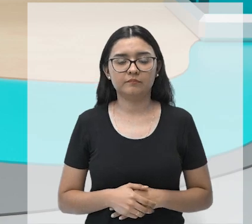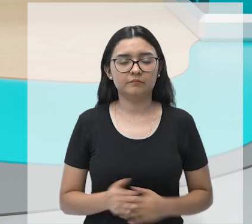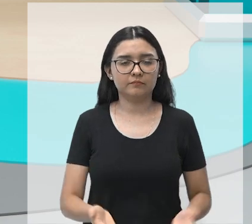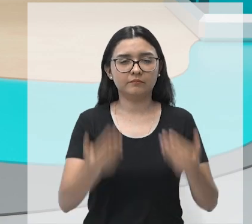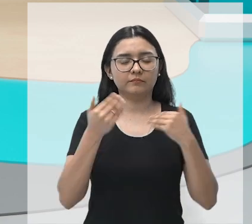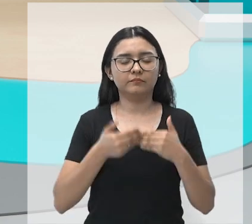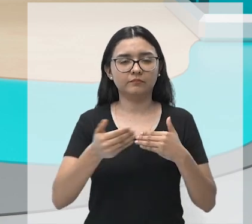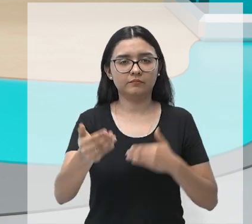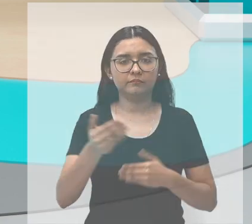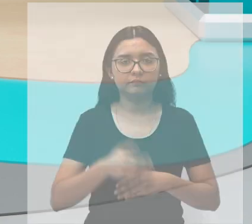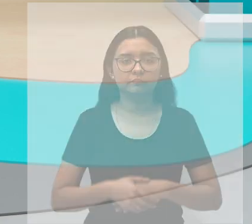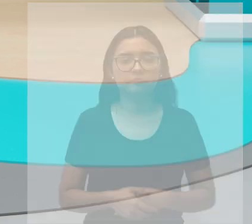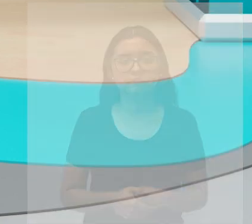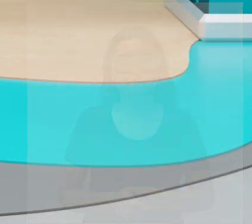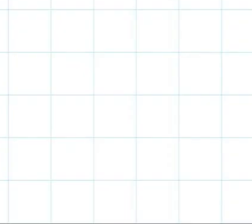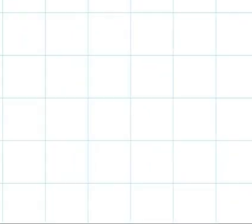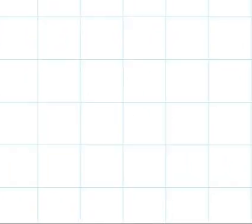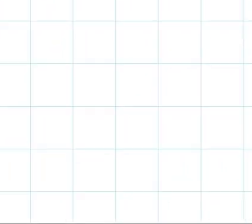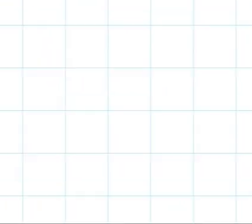Vamos iniciar nossa revisão.